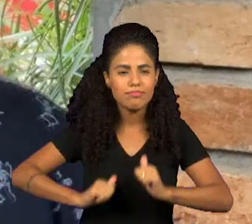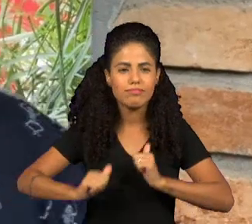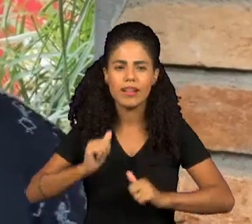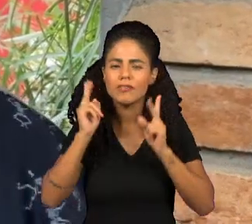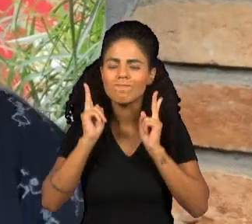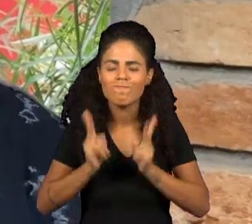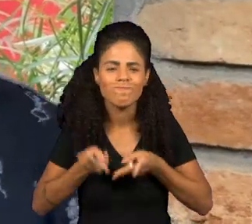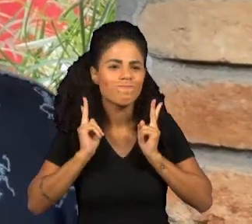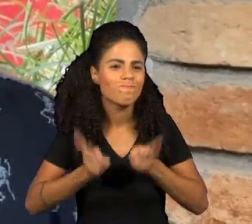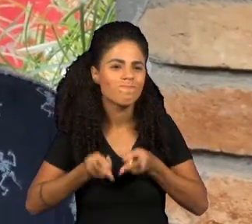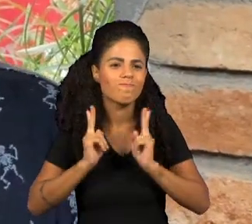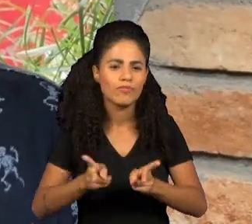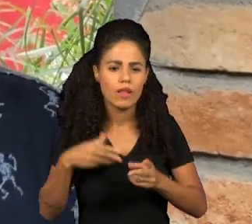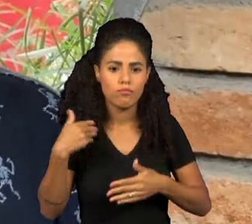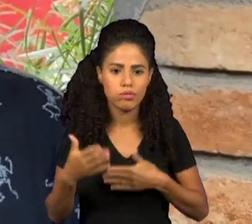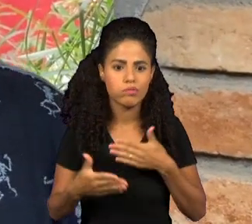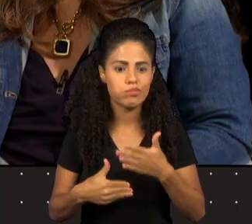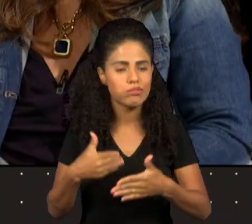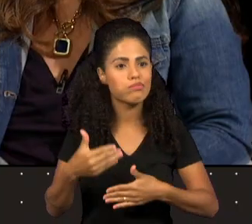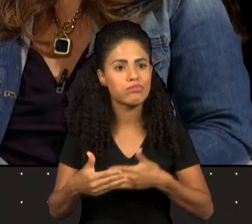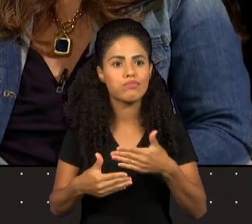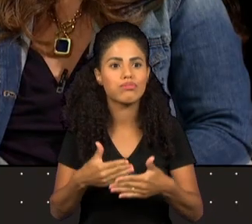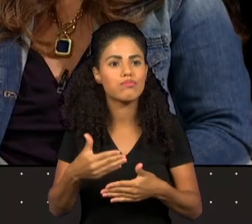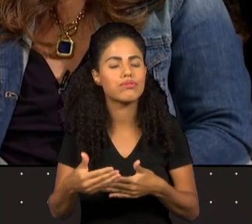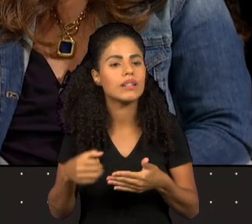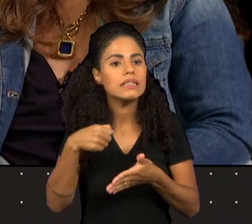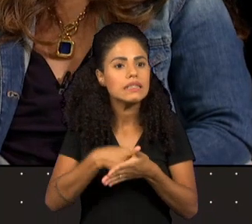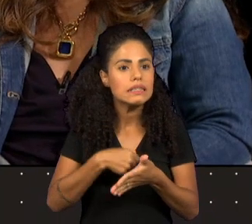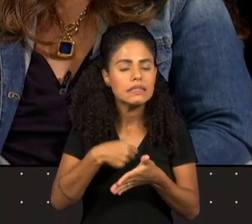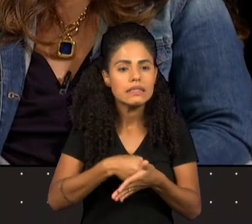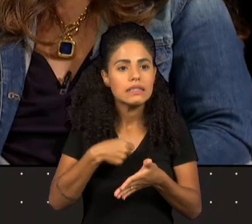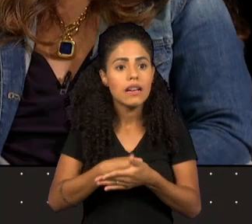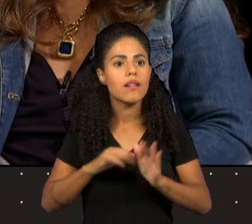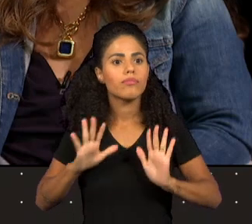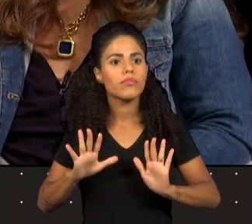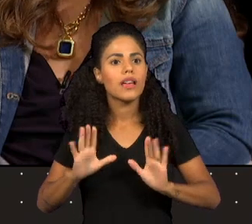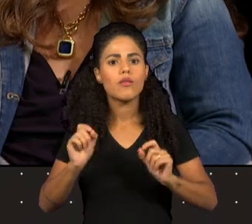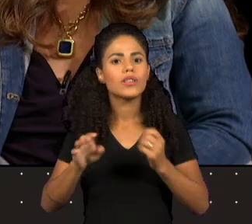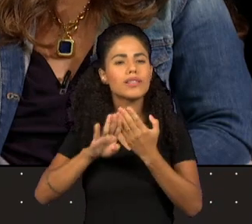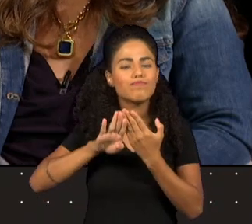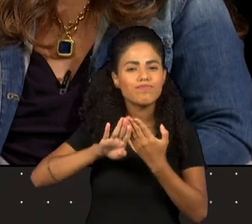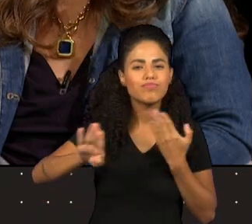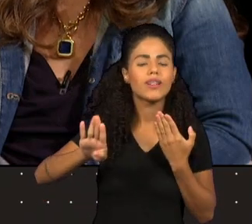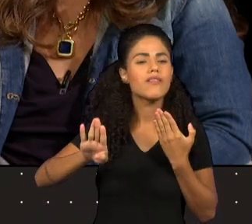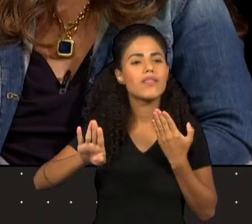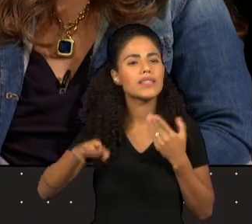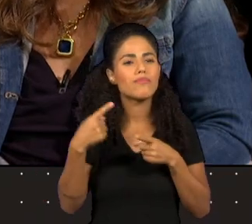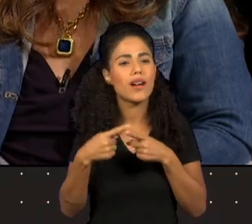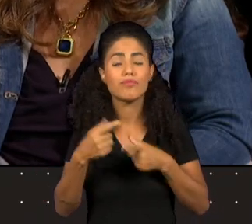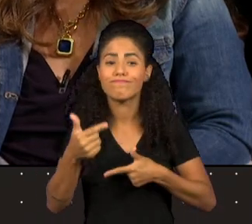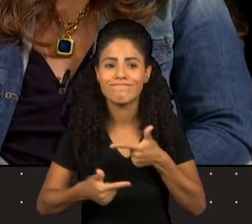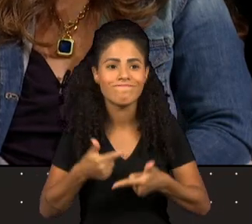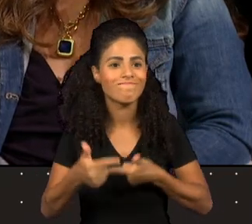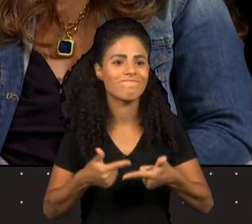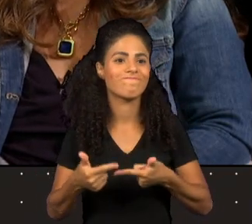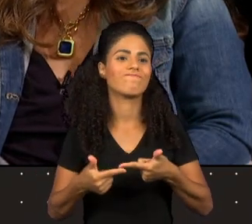assim, a gente vive muito intensamente um determinado momento e depois a gente se separa. Mas a gente